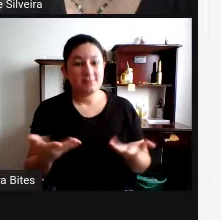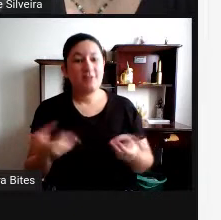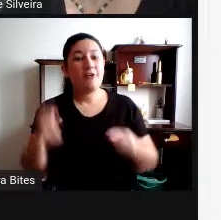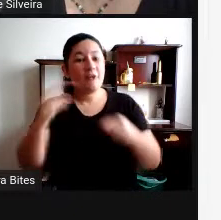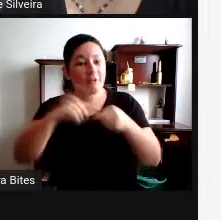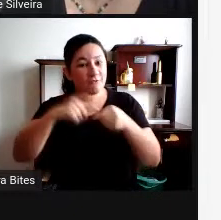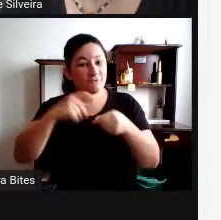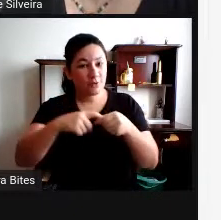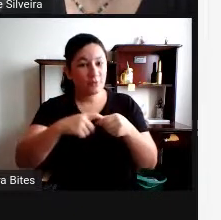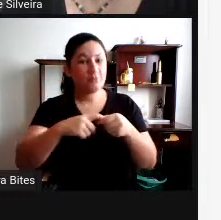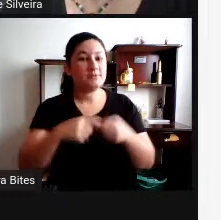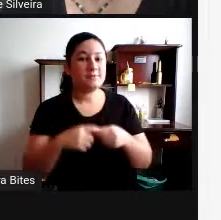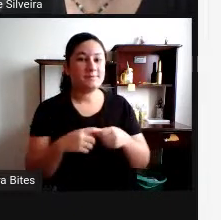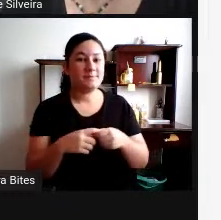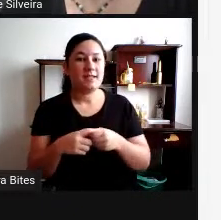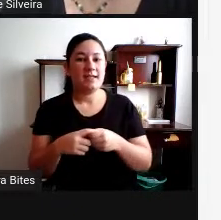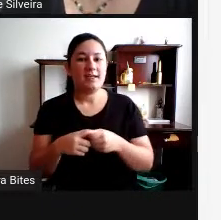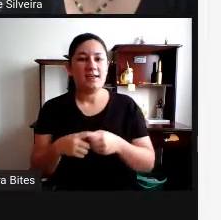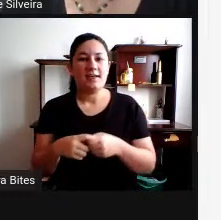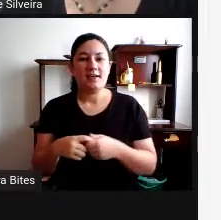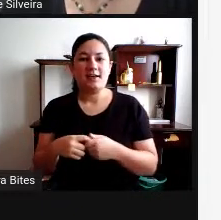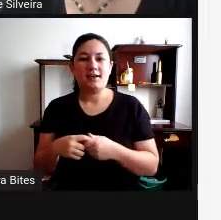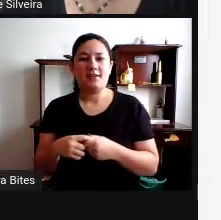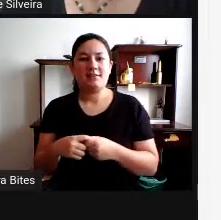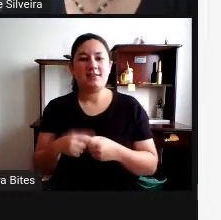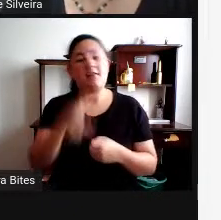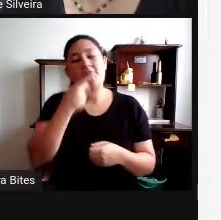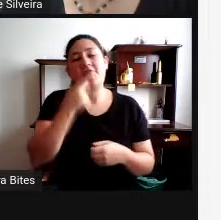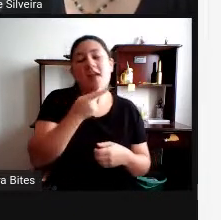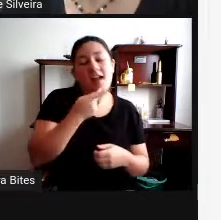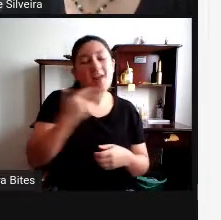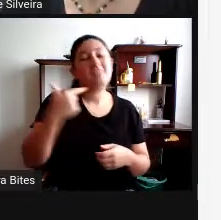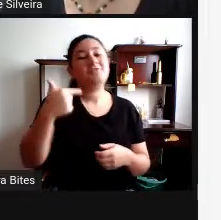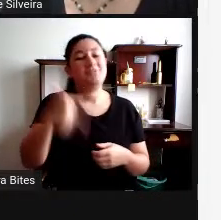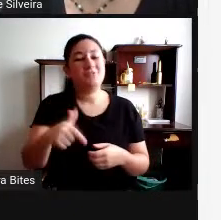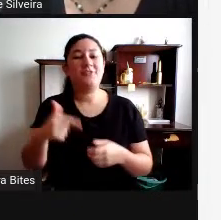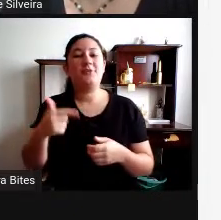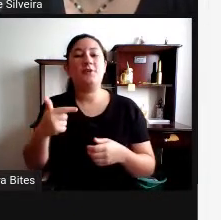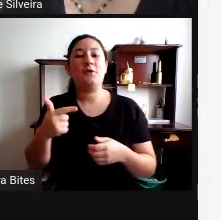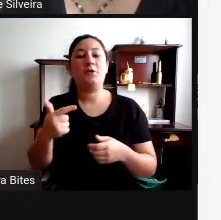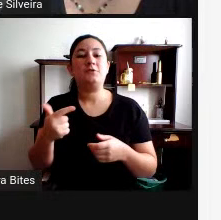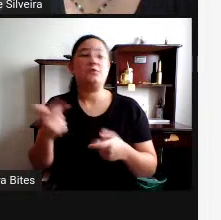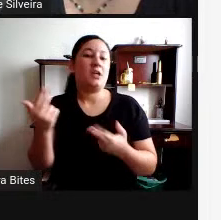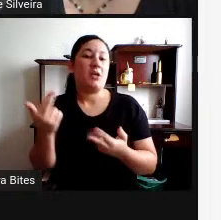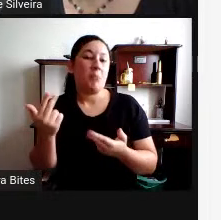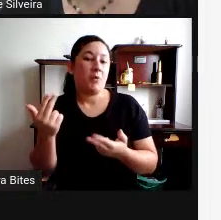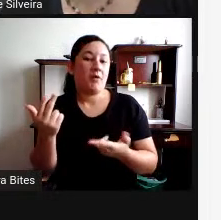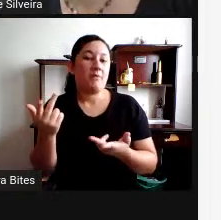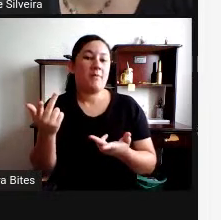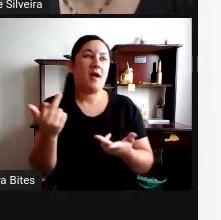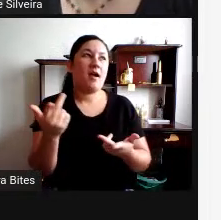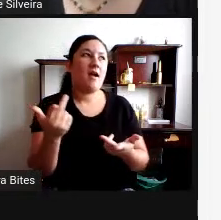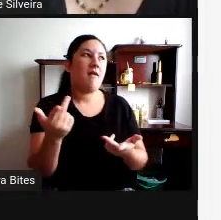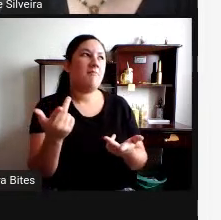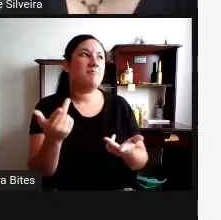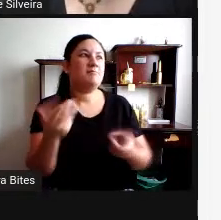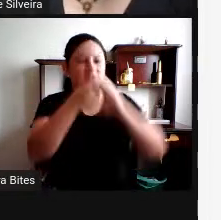com vocês, falas de um linguista sobre a sua formação.